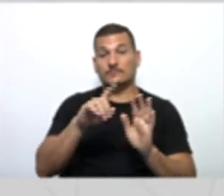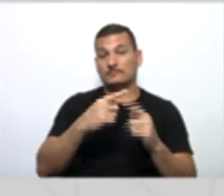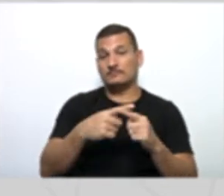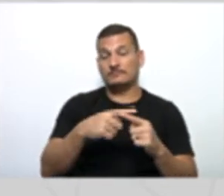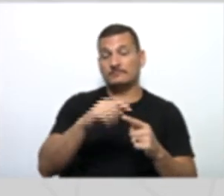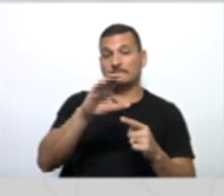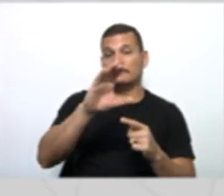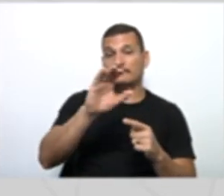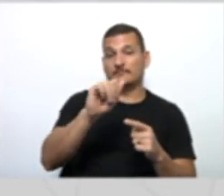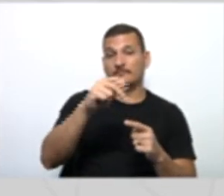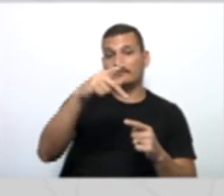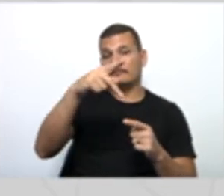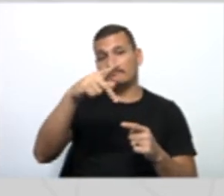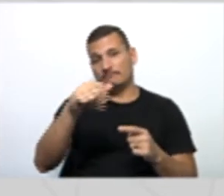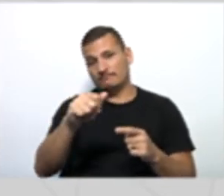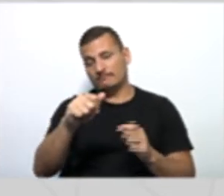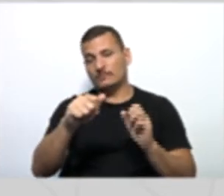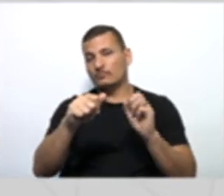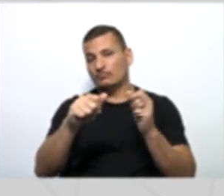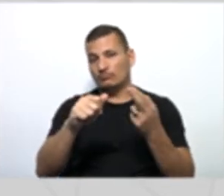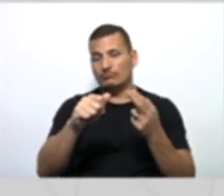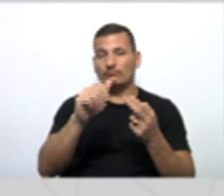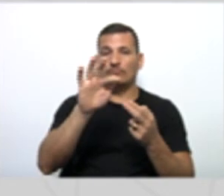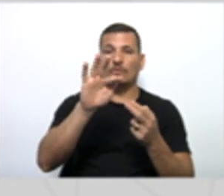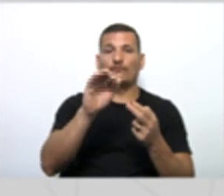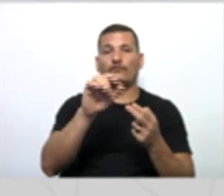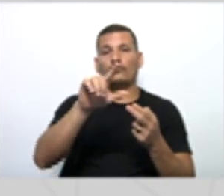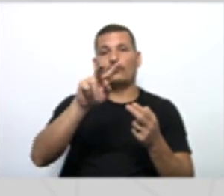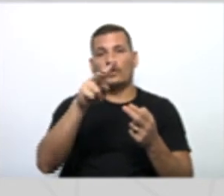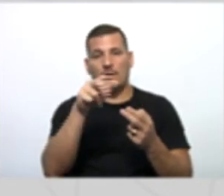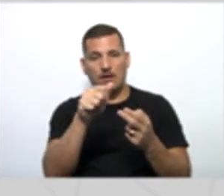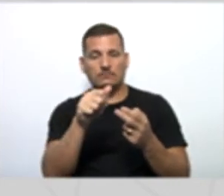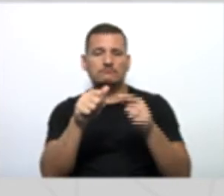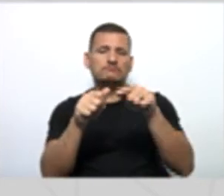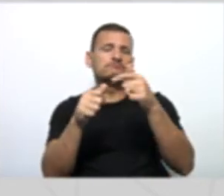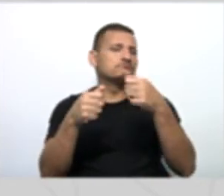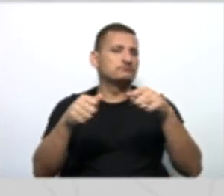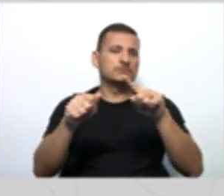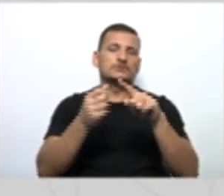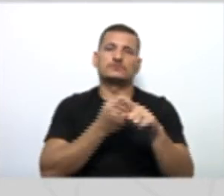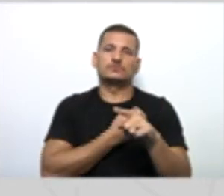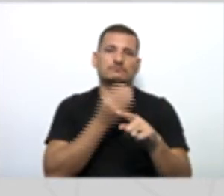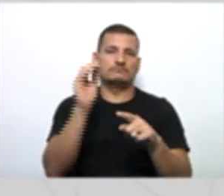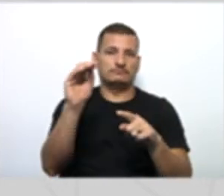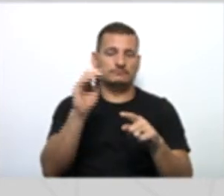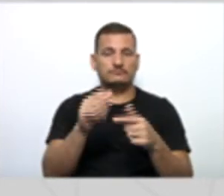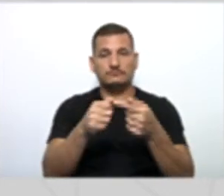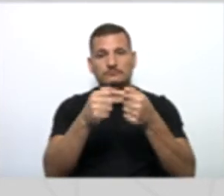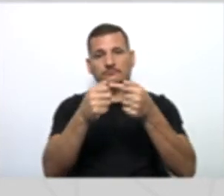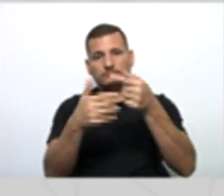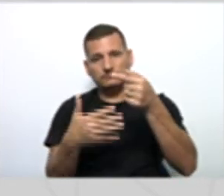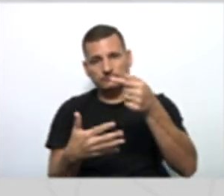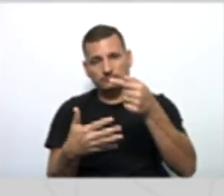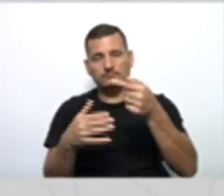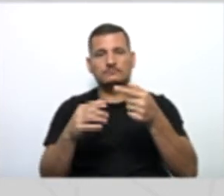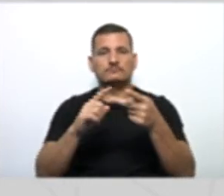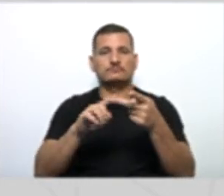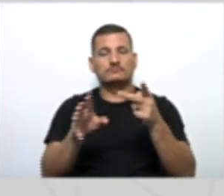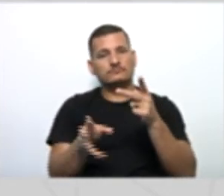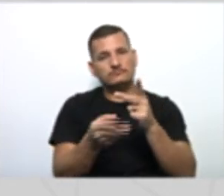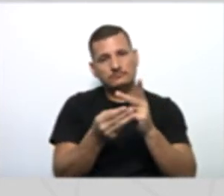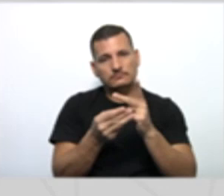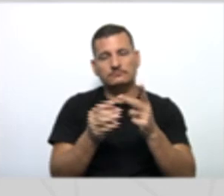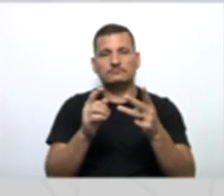rosto, por exemplo, não são páginas numeradas. O glossário, o apêndice, o anexo e o